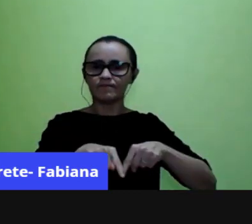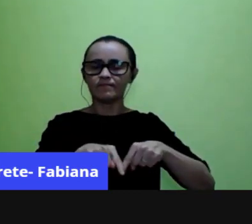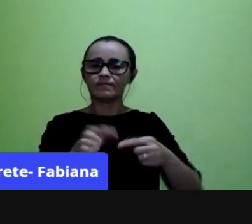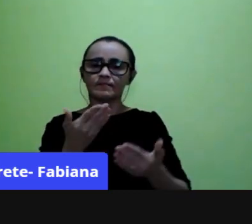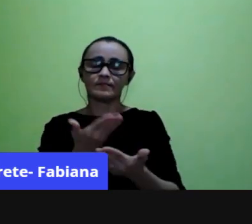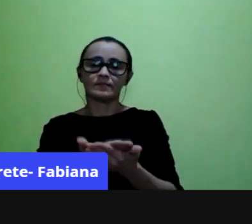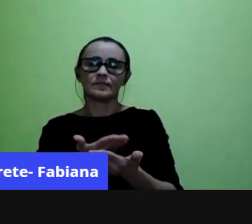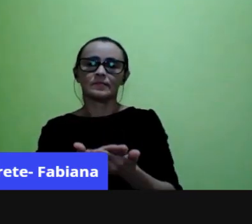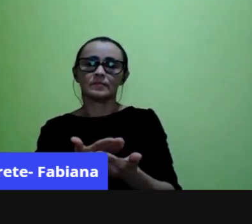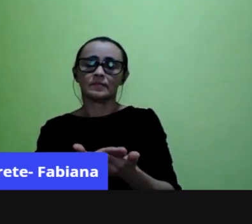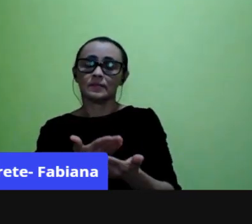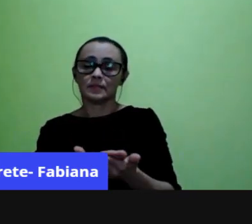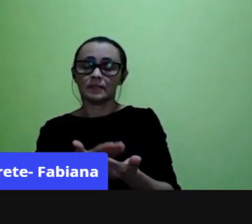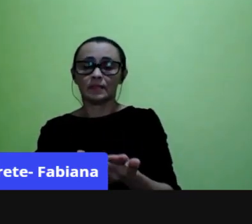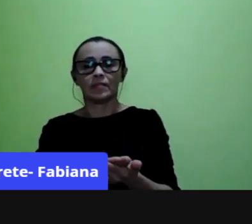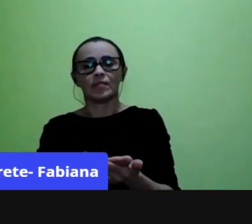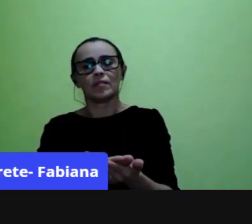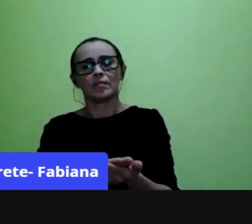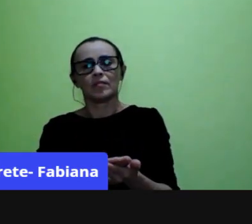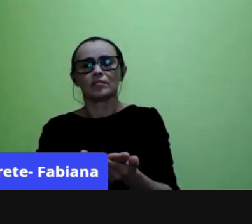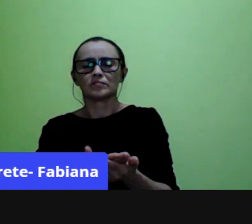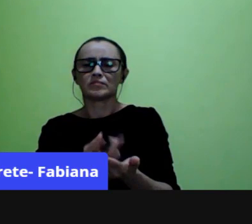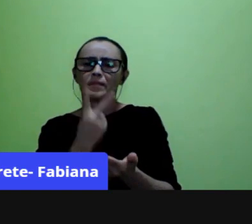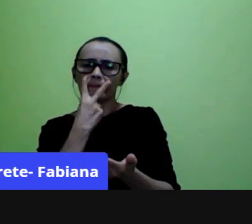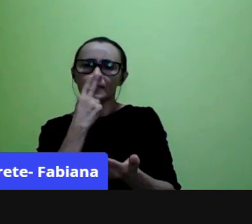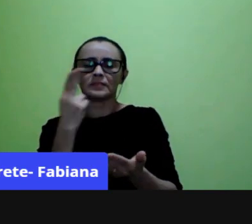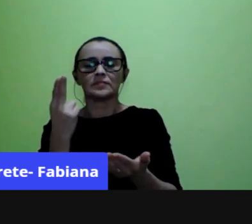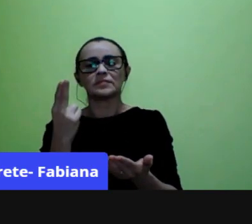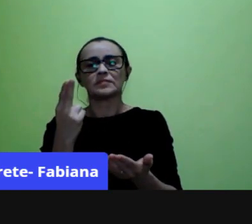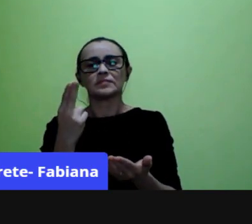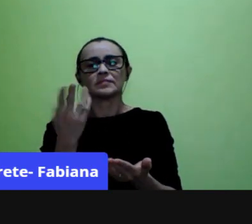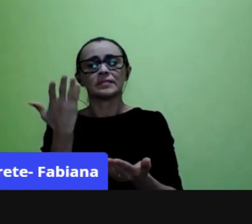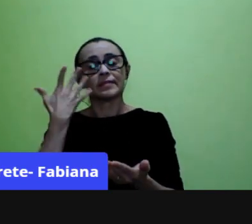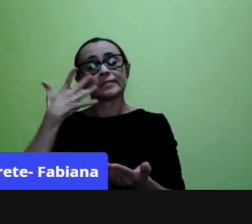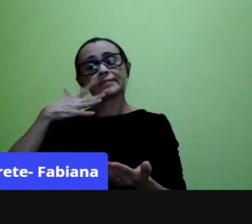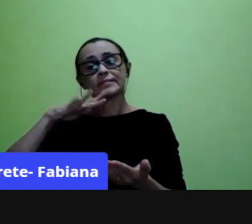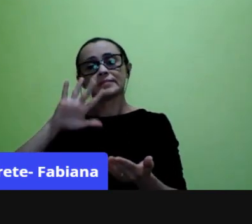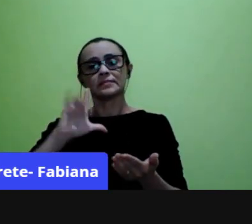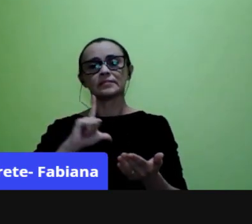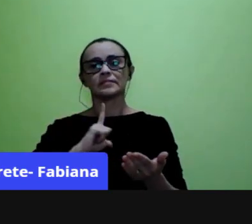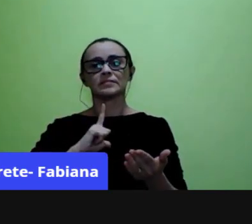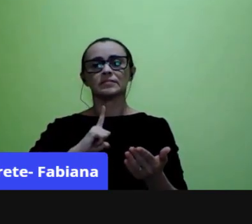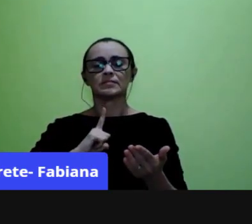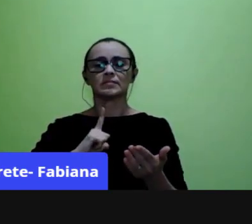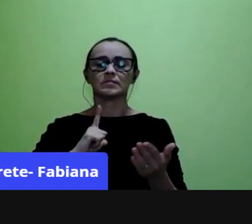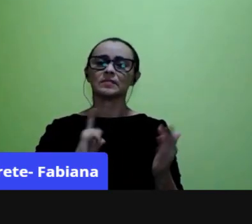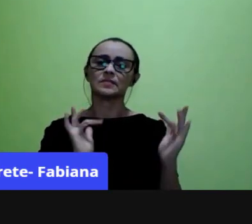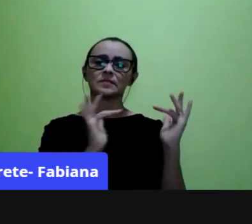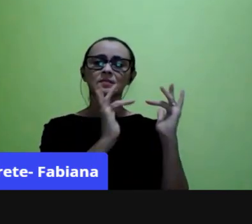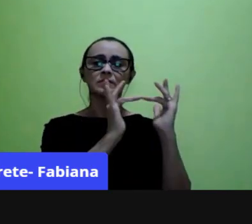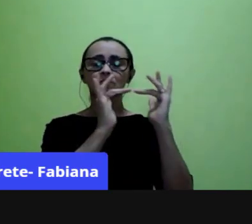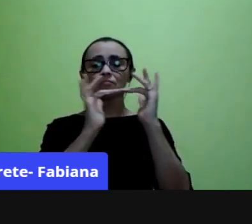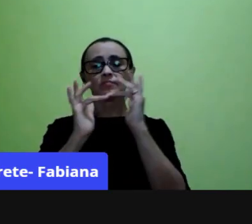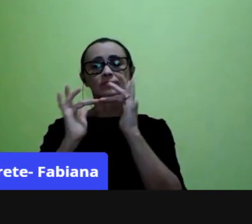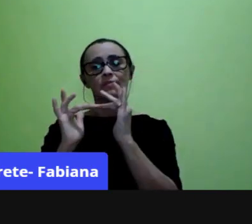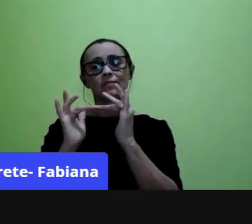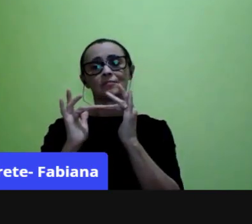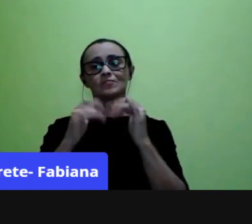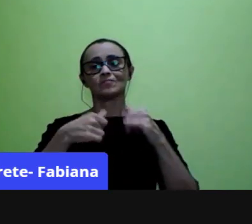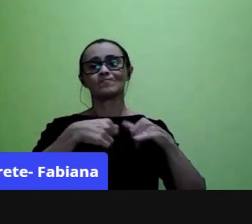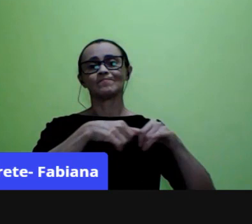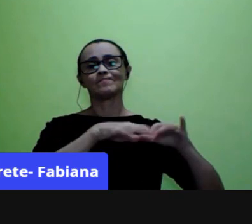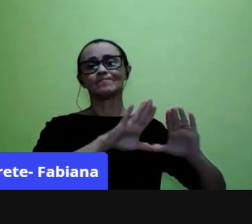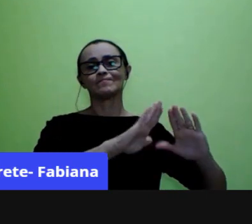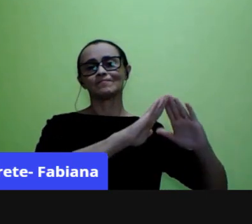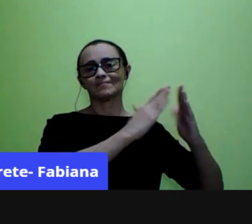minhas crianças tivessem esse contato desse ambiente que outrora elas deixaram, né?